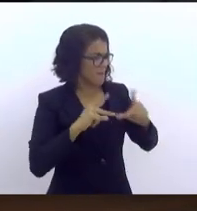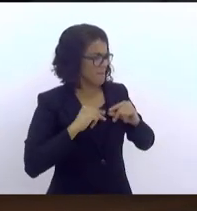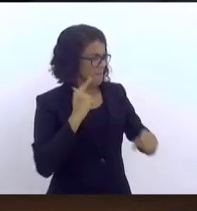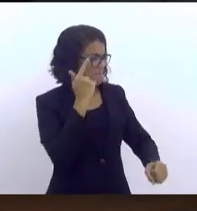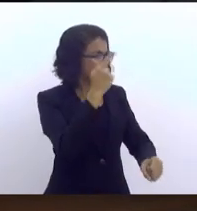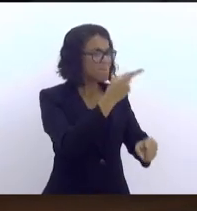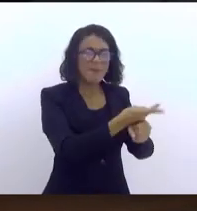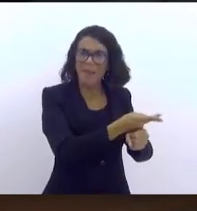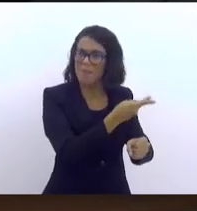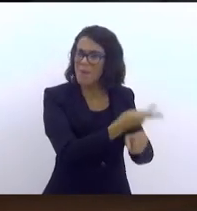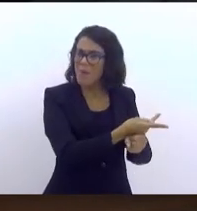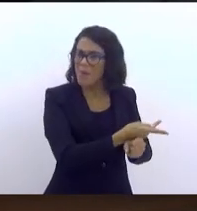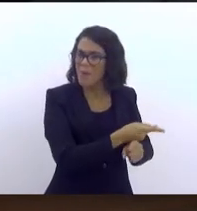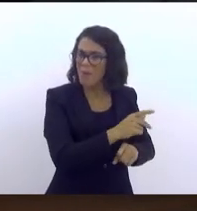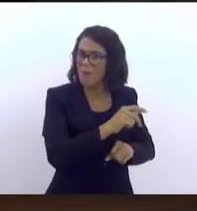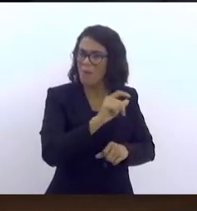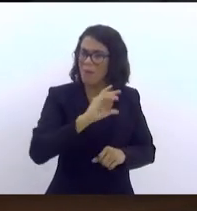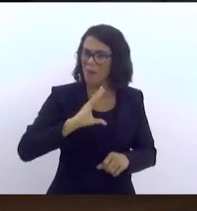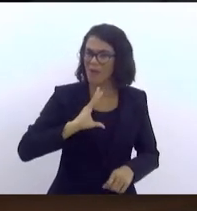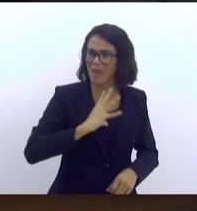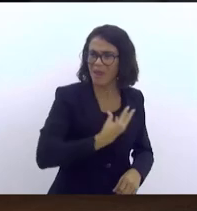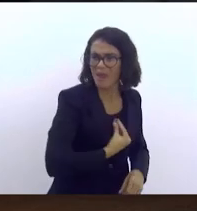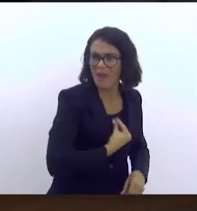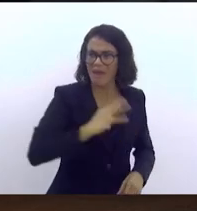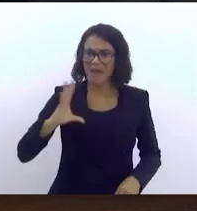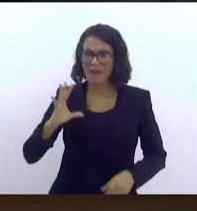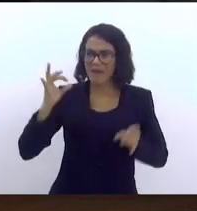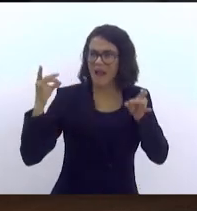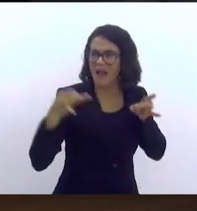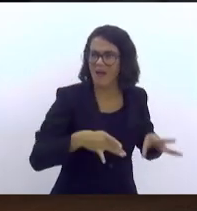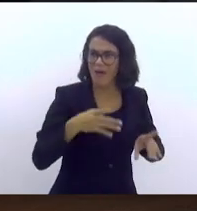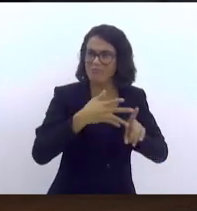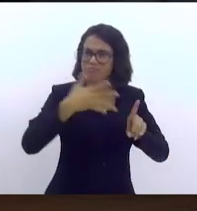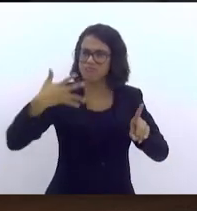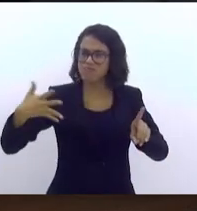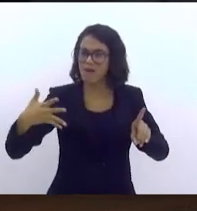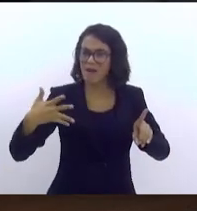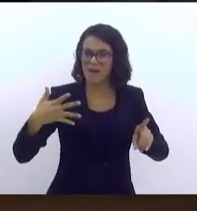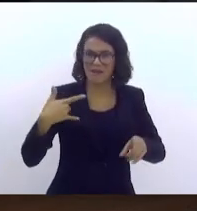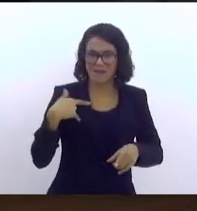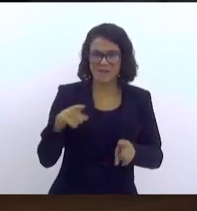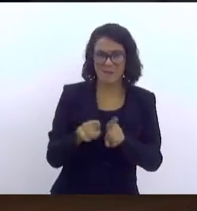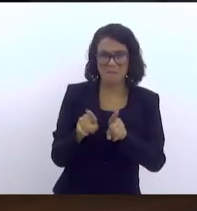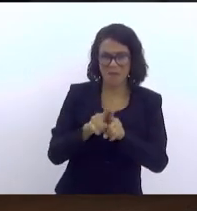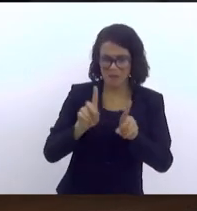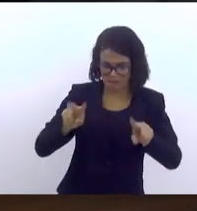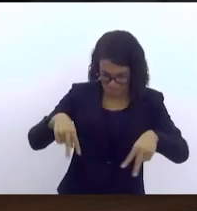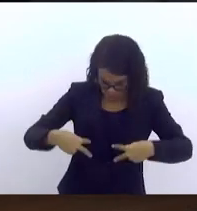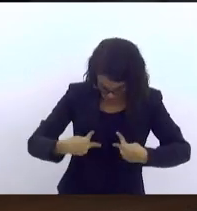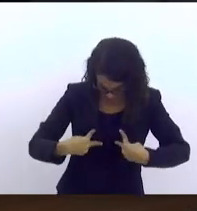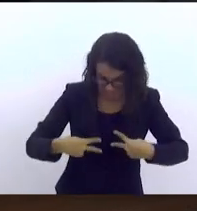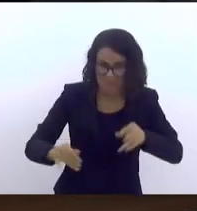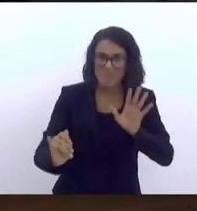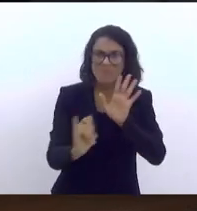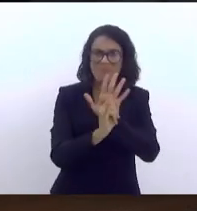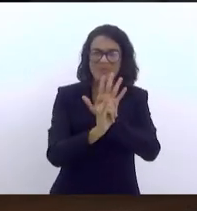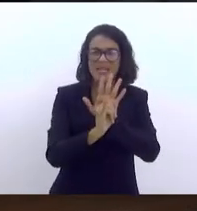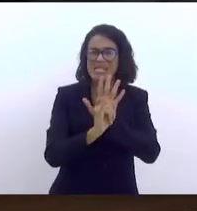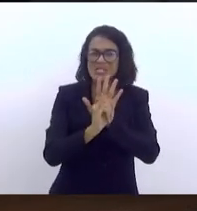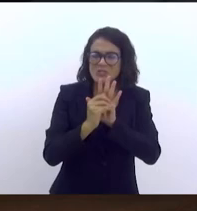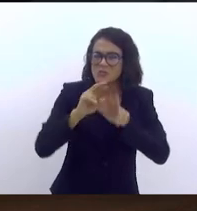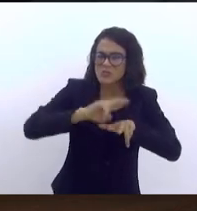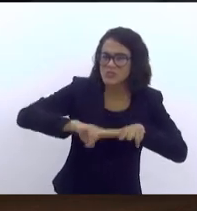um ponto por de transicionar e tentar admitir não se identificar com o gênero que lhe confere